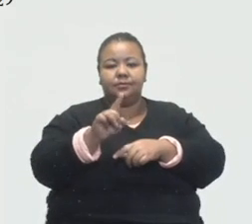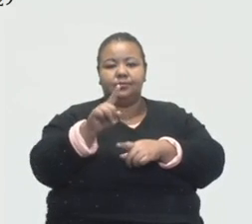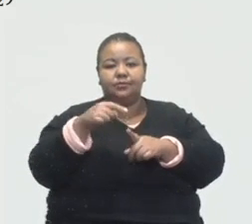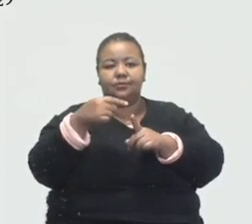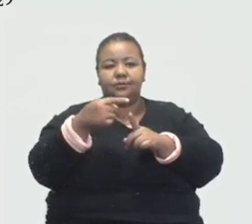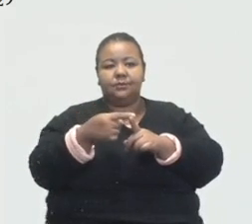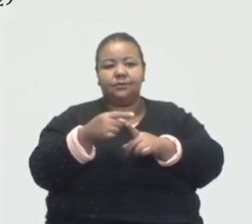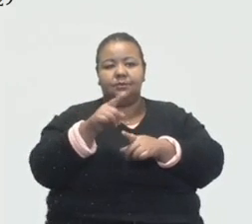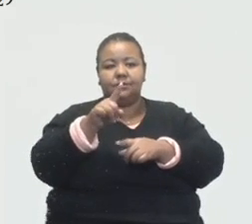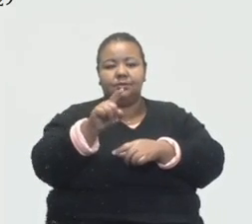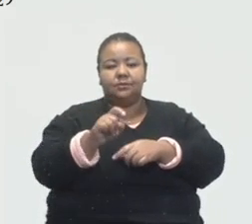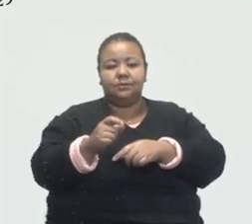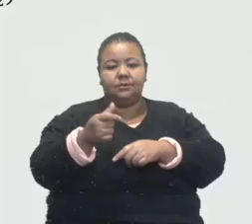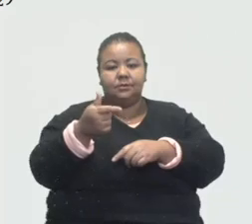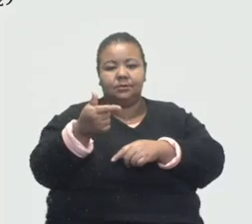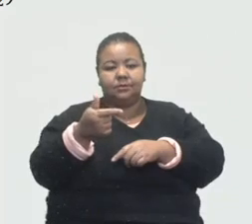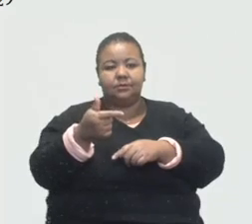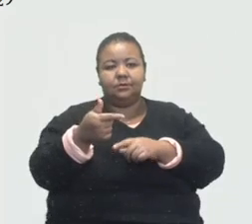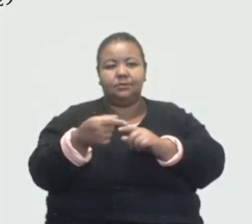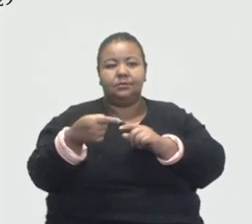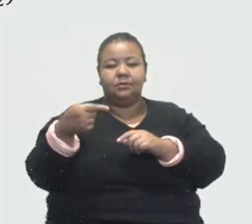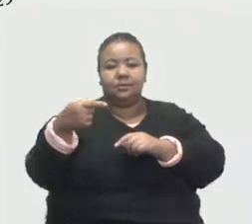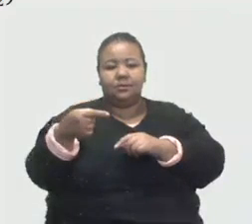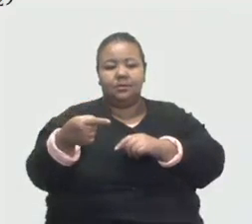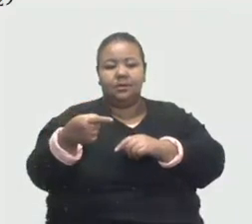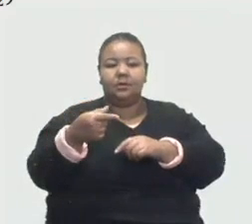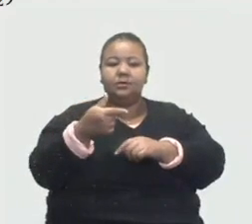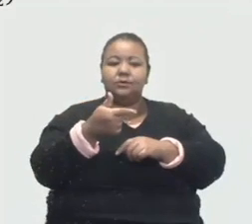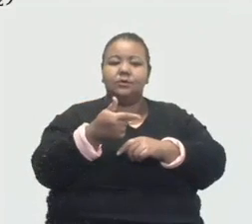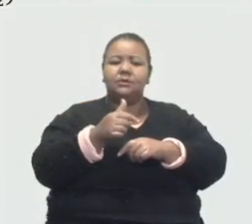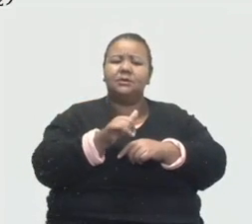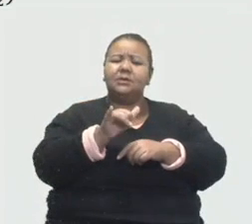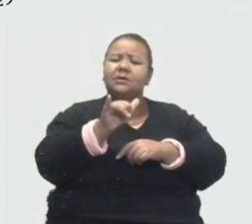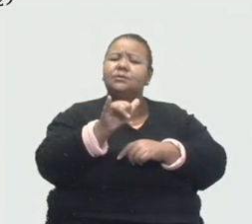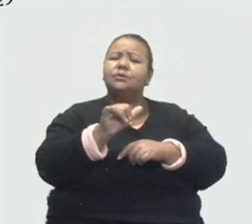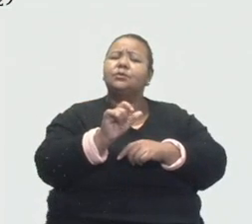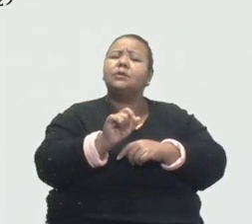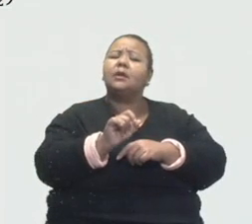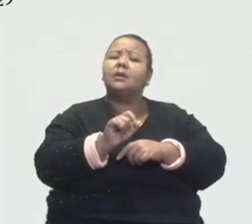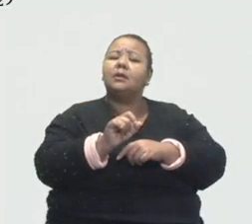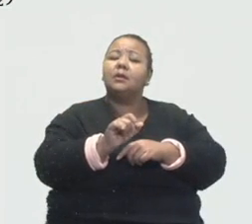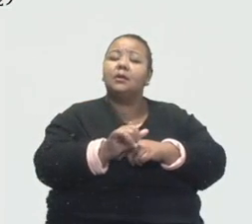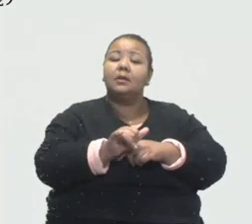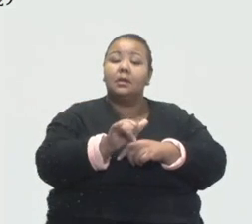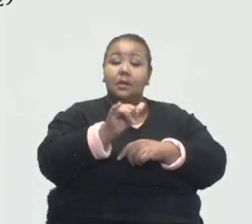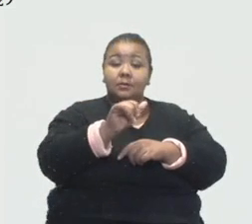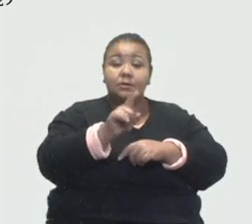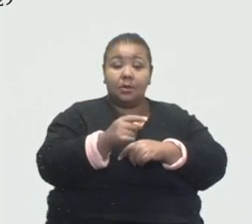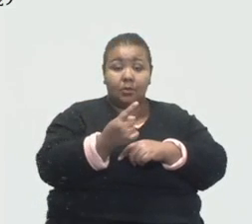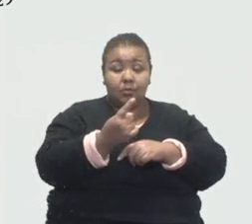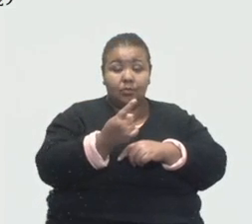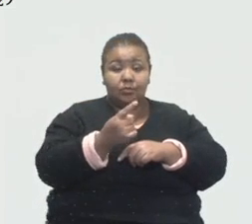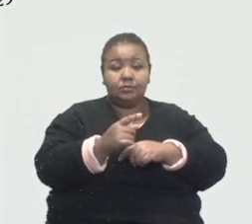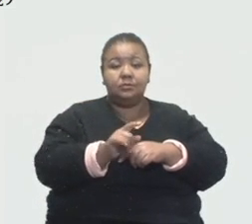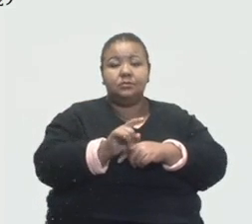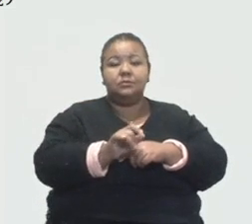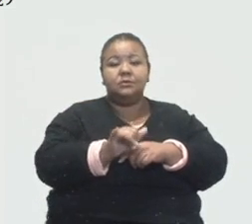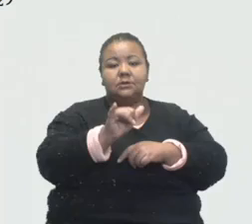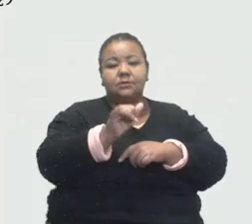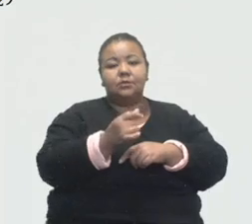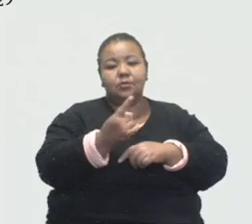mais x2. Menos 2, quem que é y? y1 mais